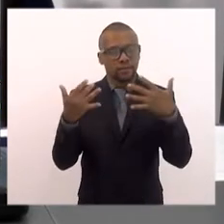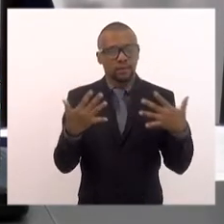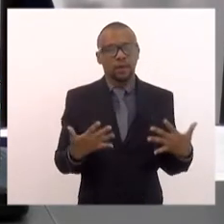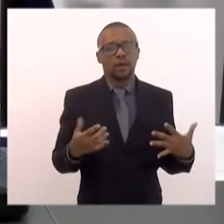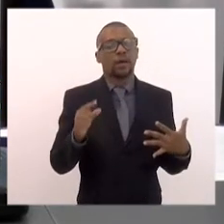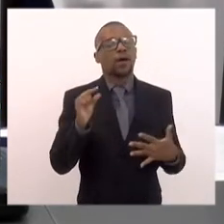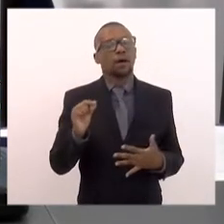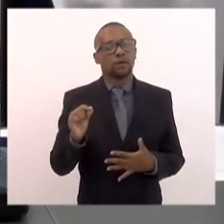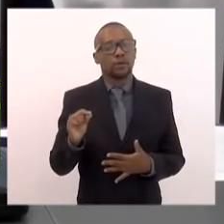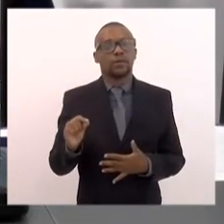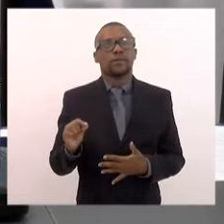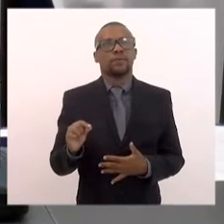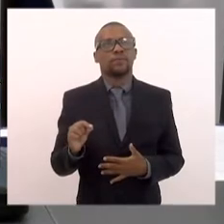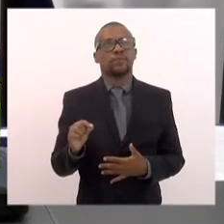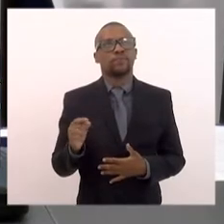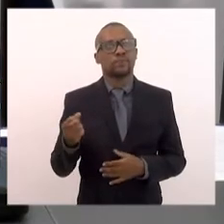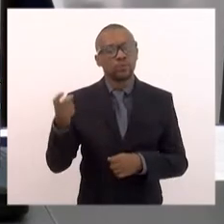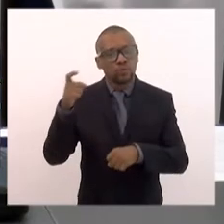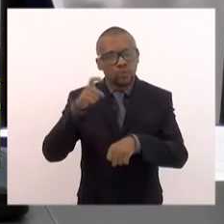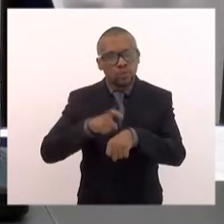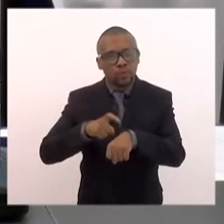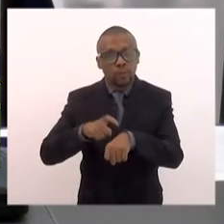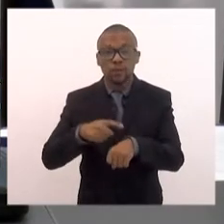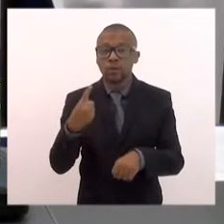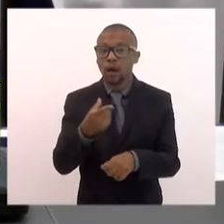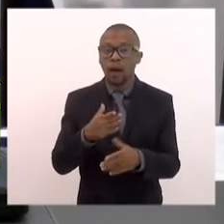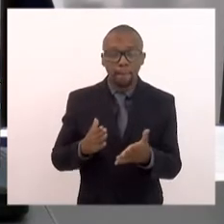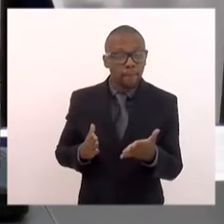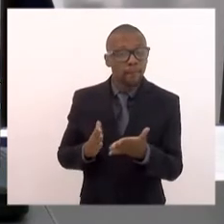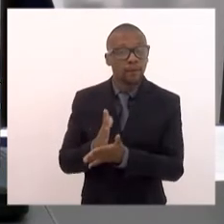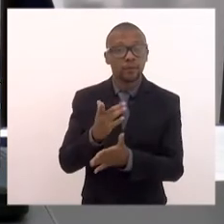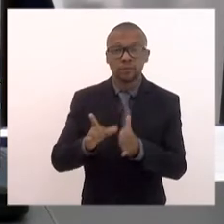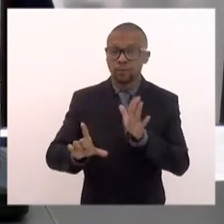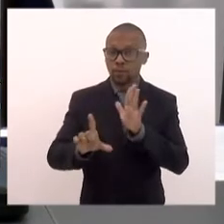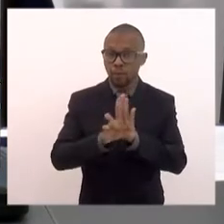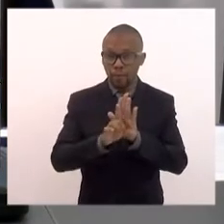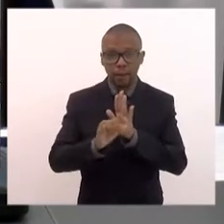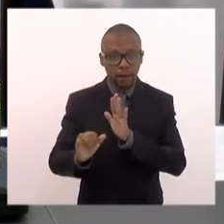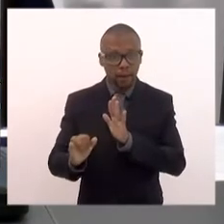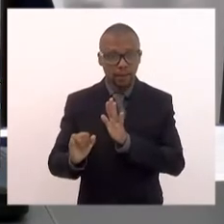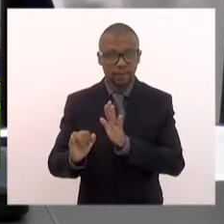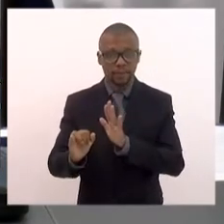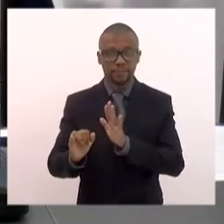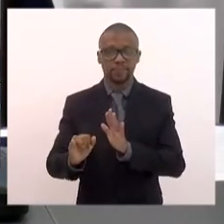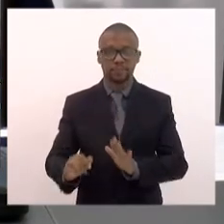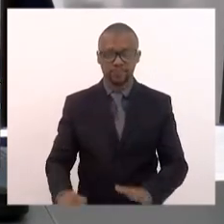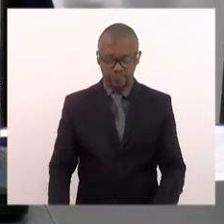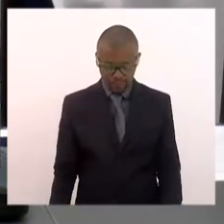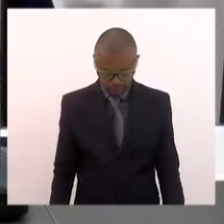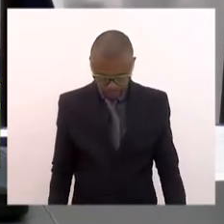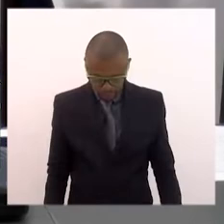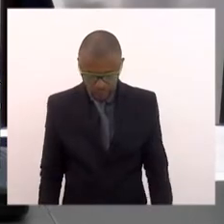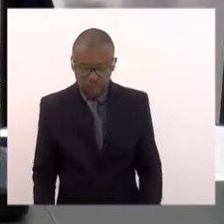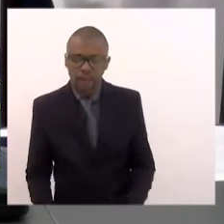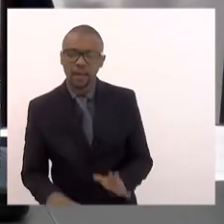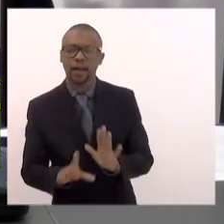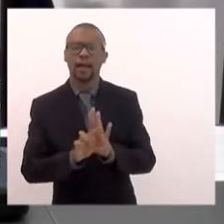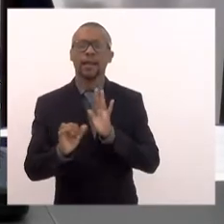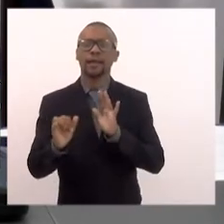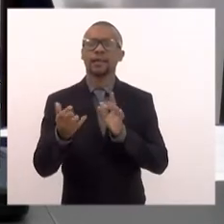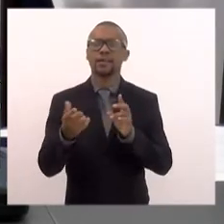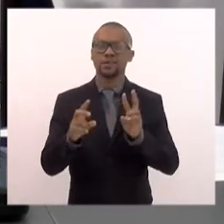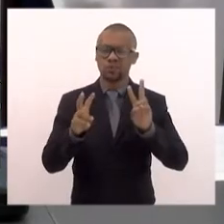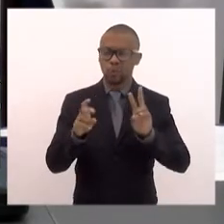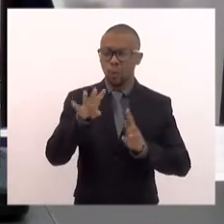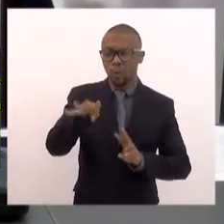que, quando nós aprovamos uma lei, sim, a lei do Supera